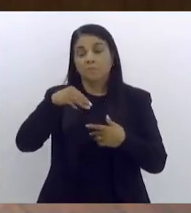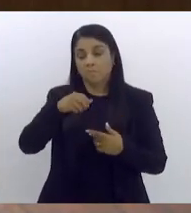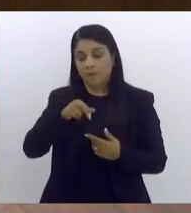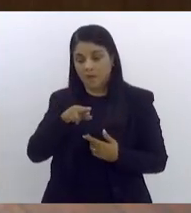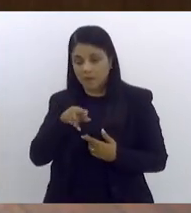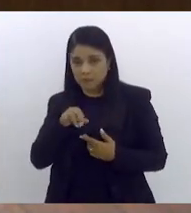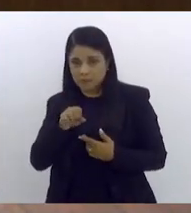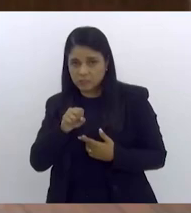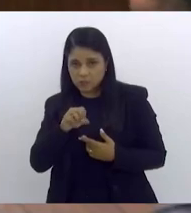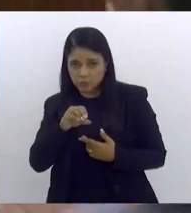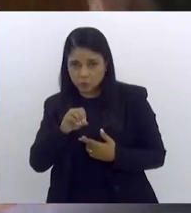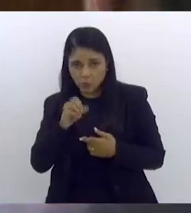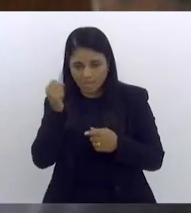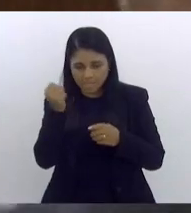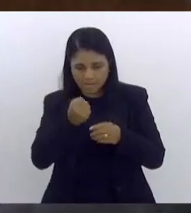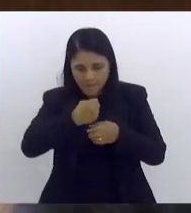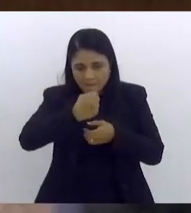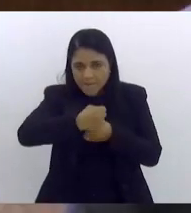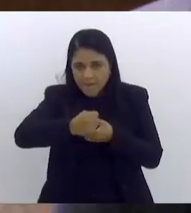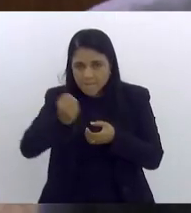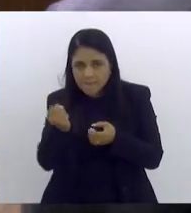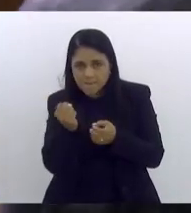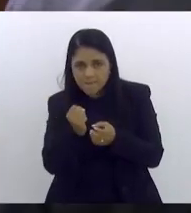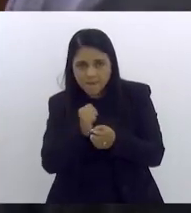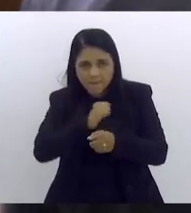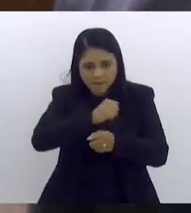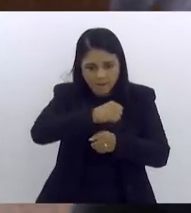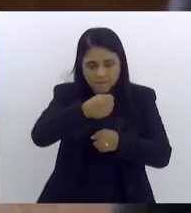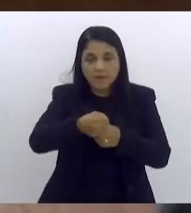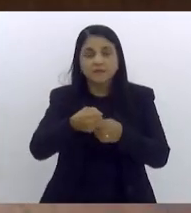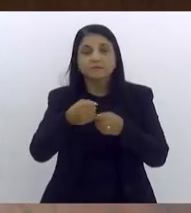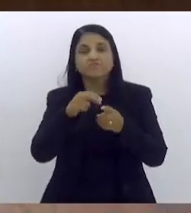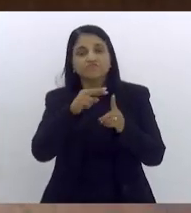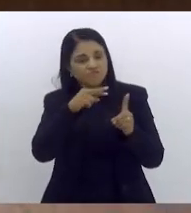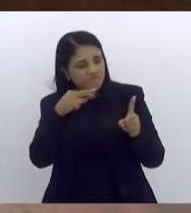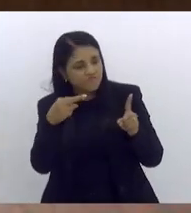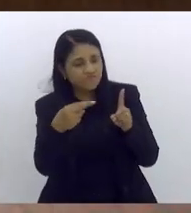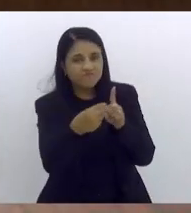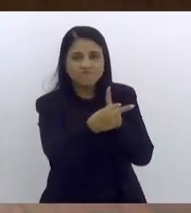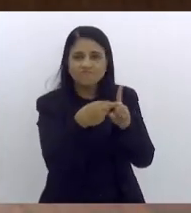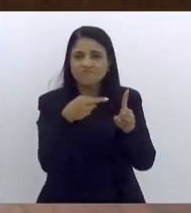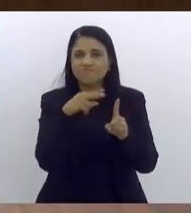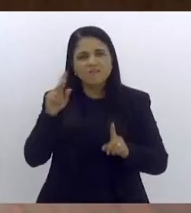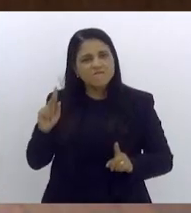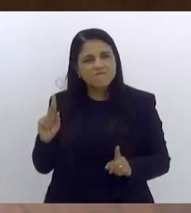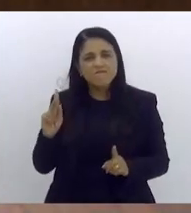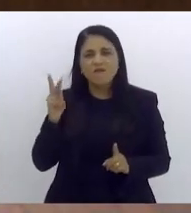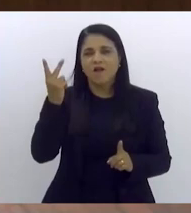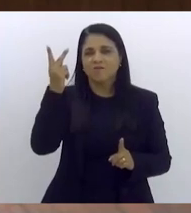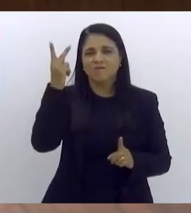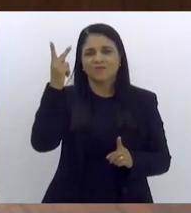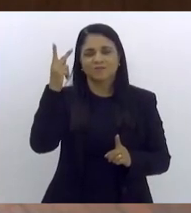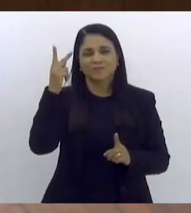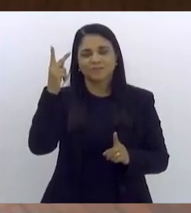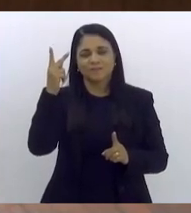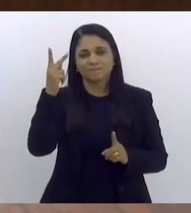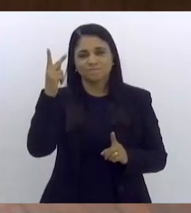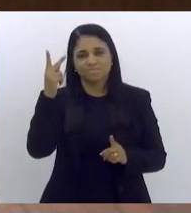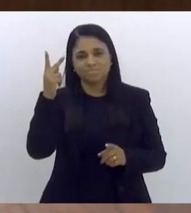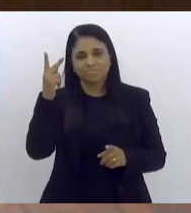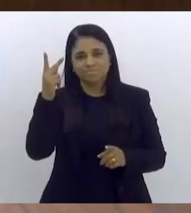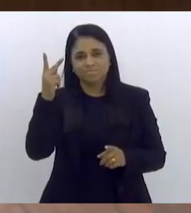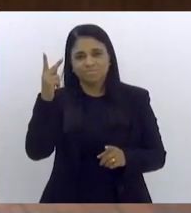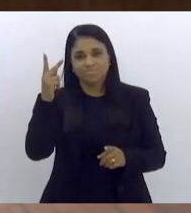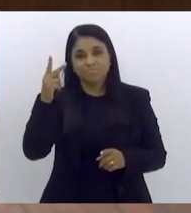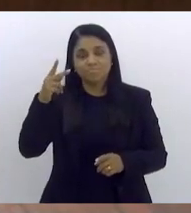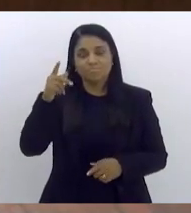mas principalmente por dar visibilidade e valorizar a pesca